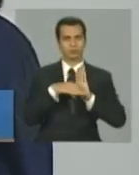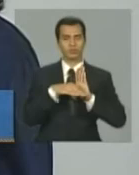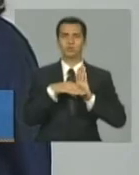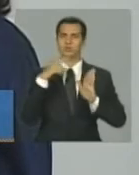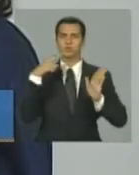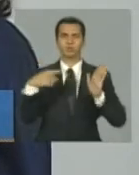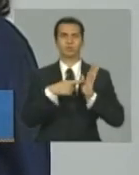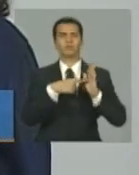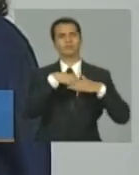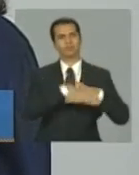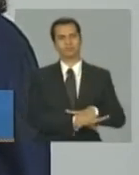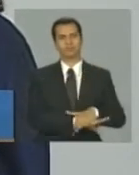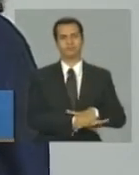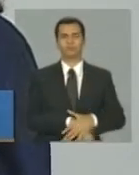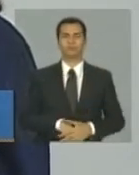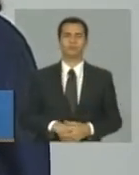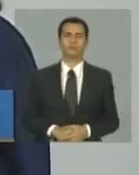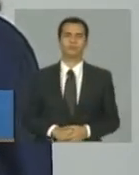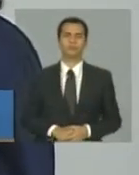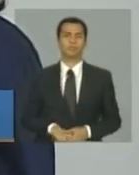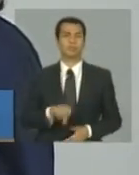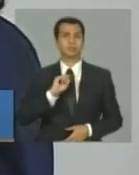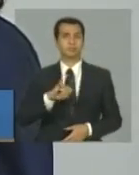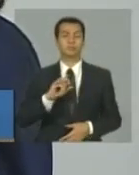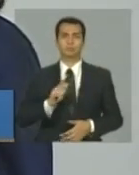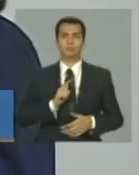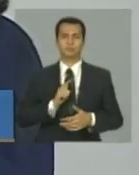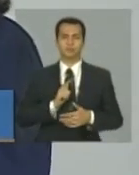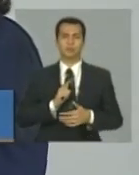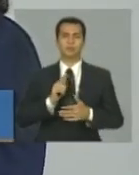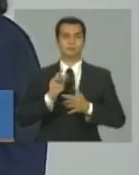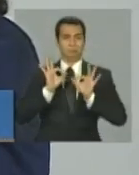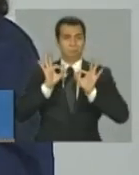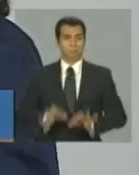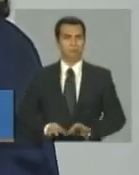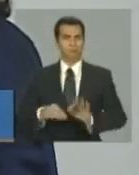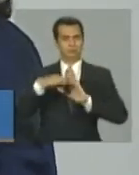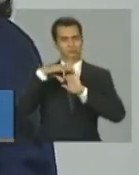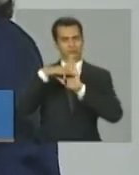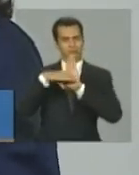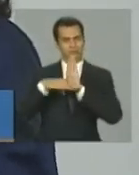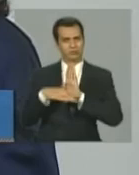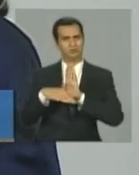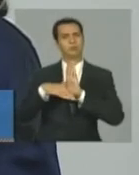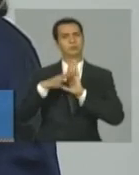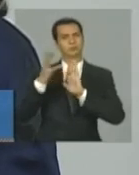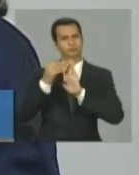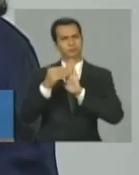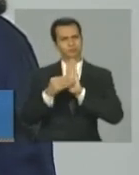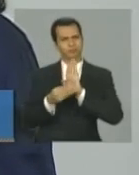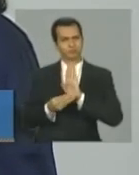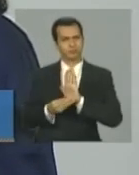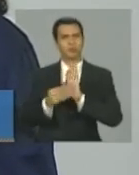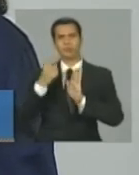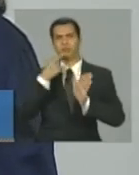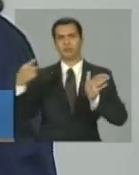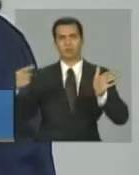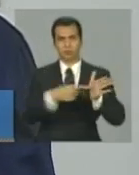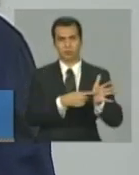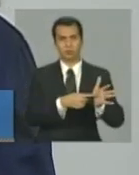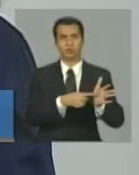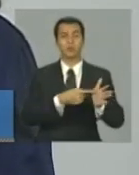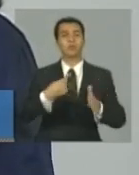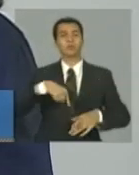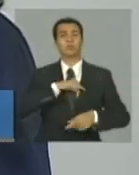denúncia é arquivada quando ela vem com materialidade que a como a gente chama é como todos esses elementos mínimos estão presentes a